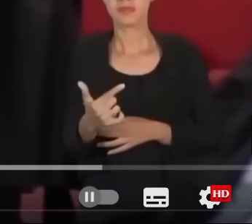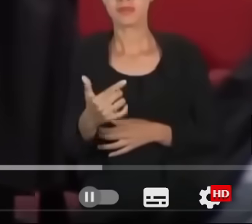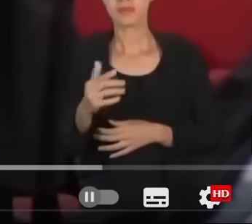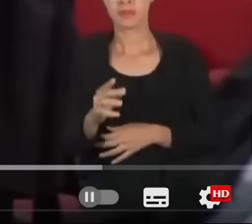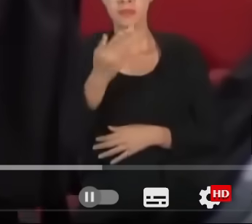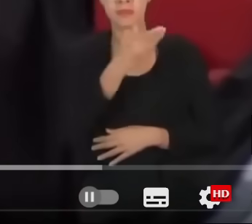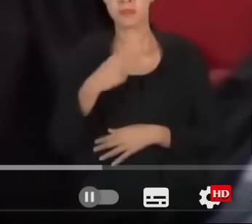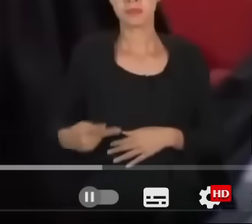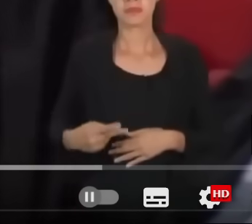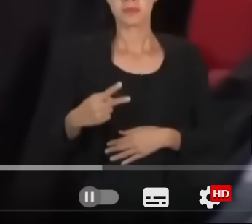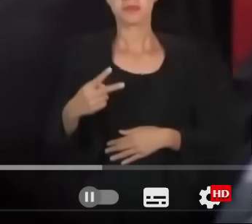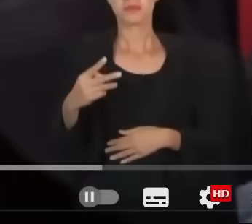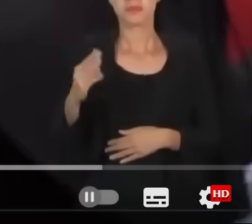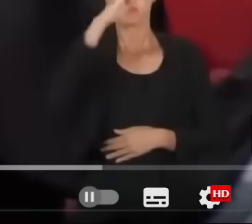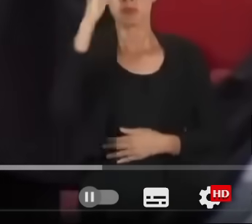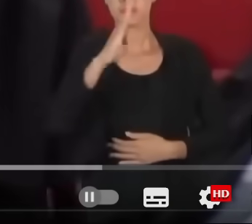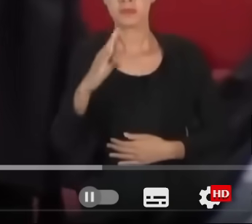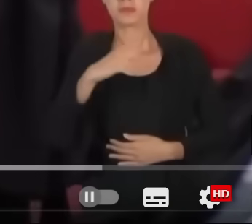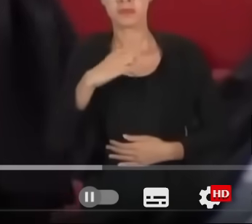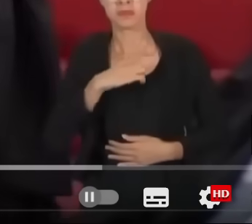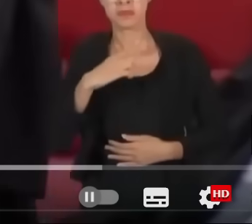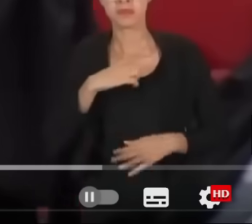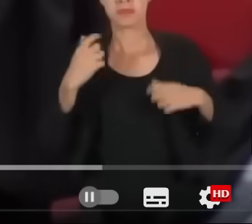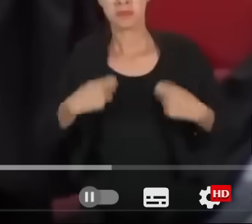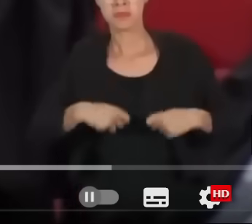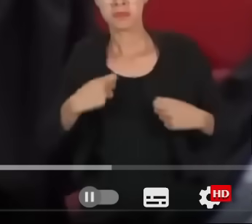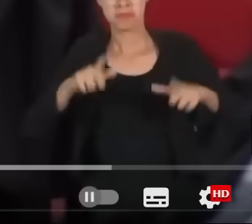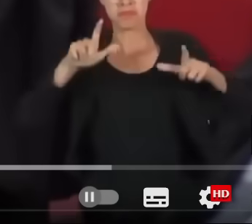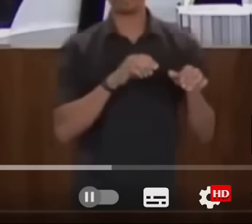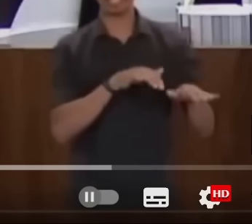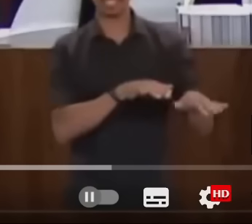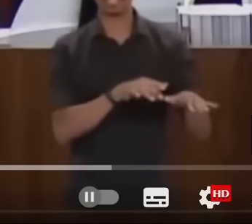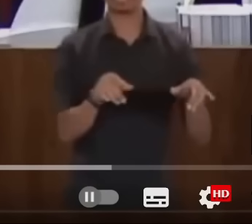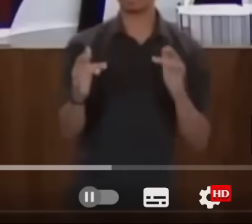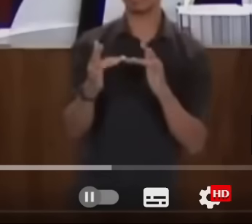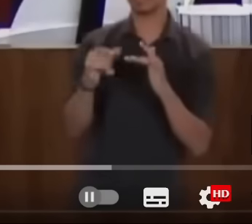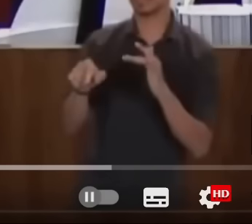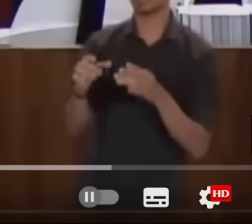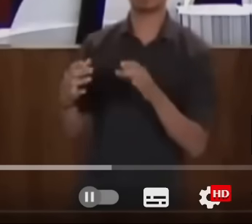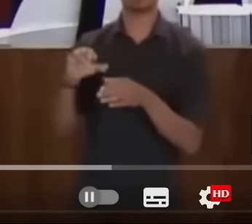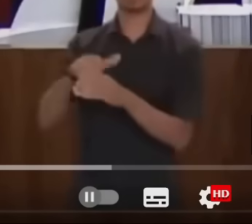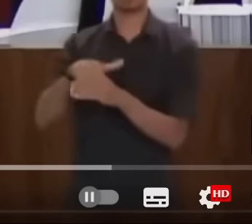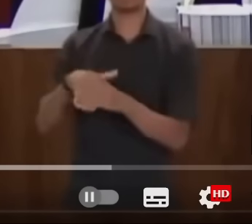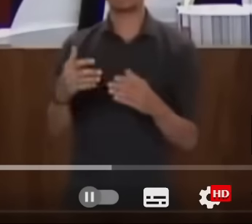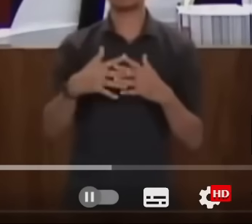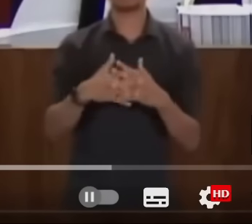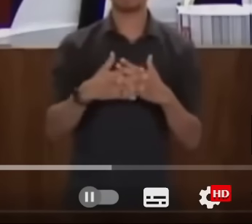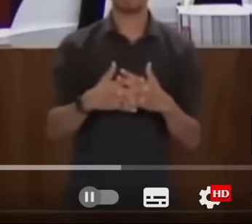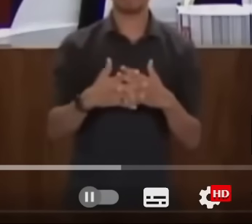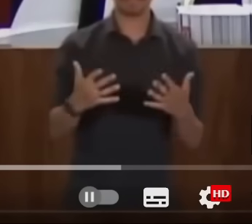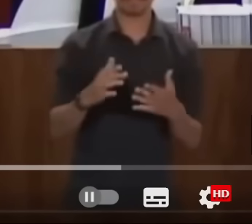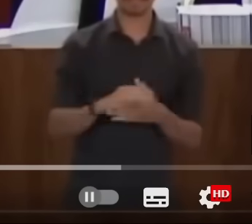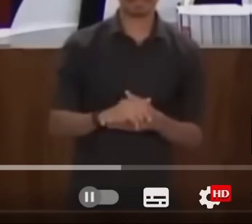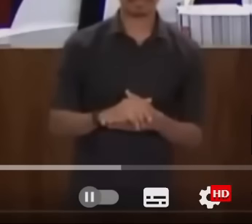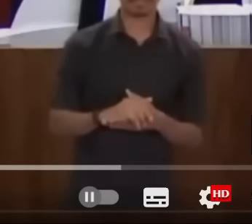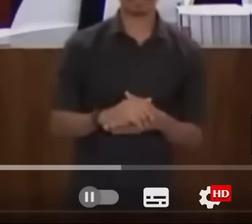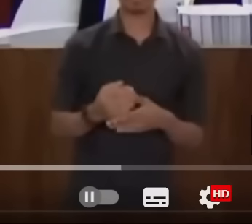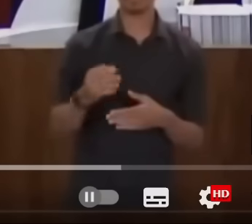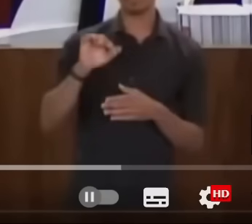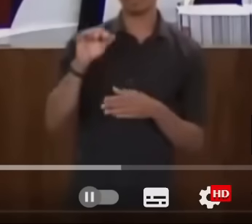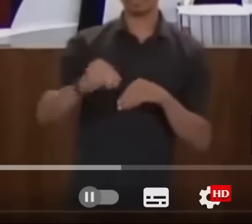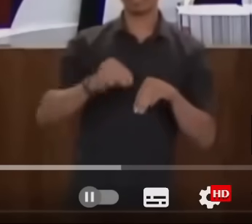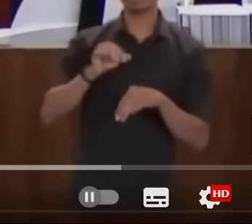da República. Eu preciso de um local para dizer que é grave esse fato. O eminente ministro Floriano relembrou uma cena de